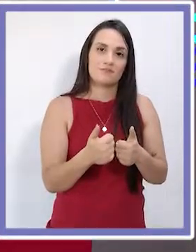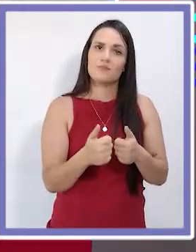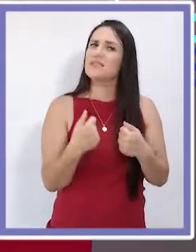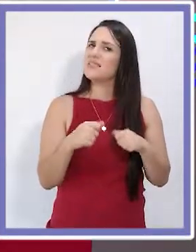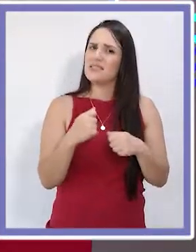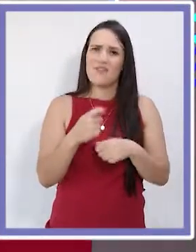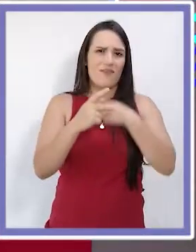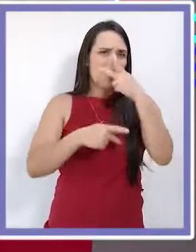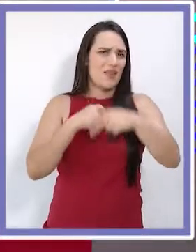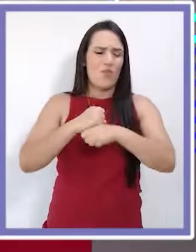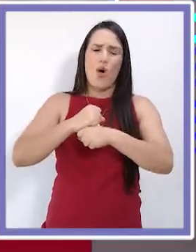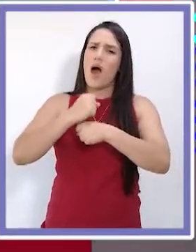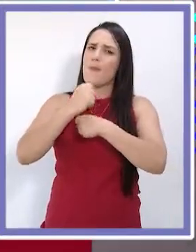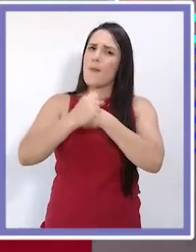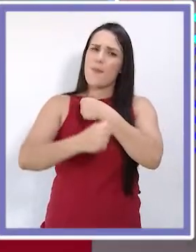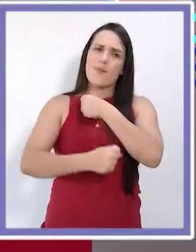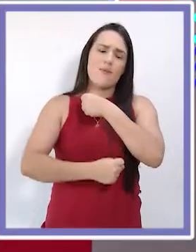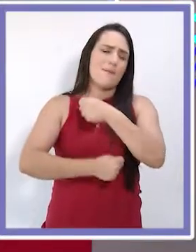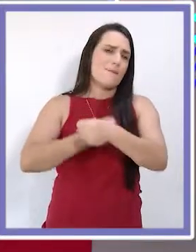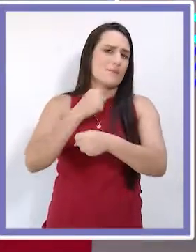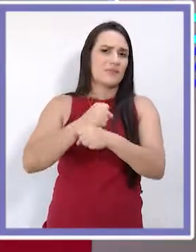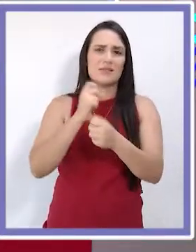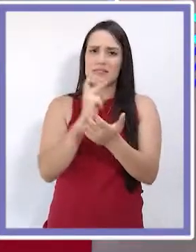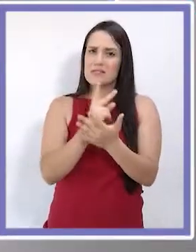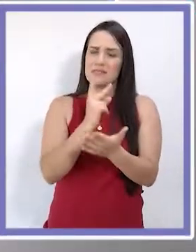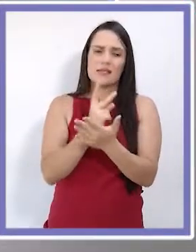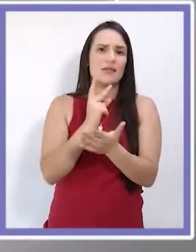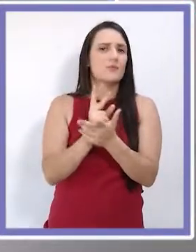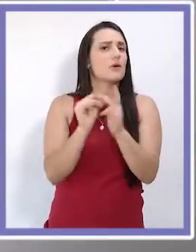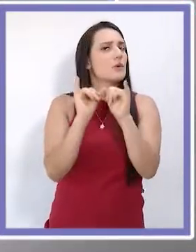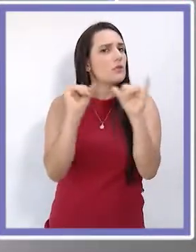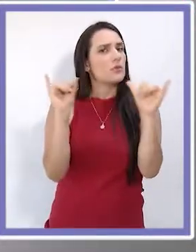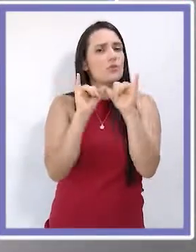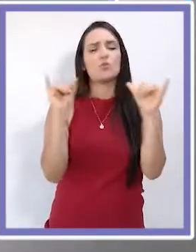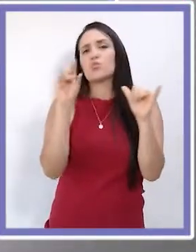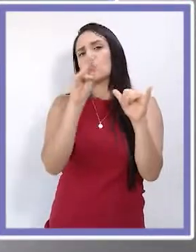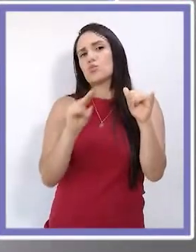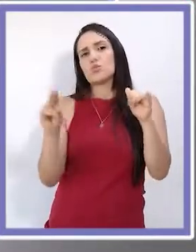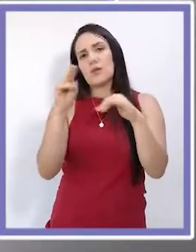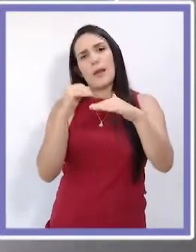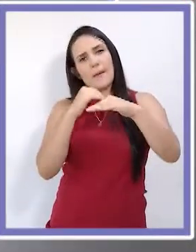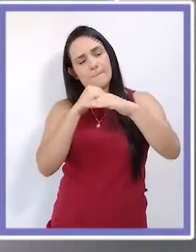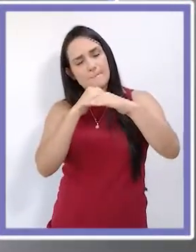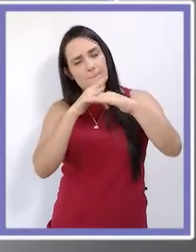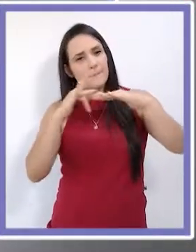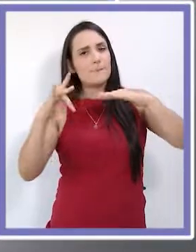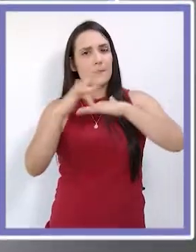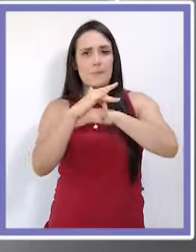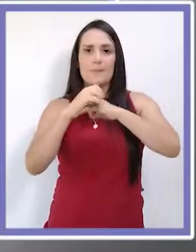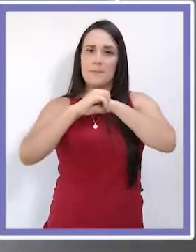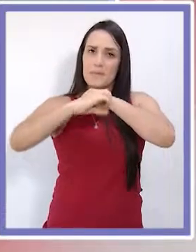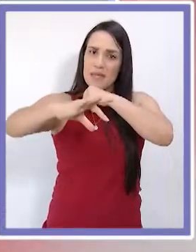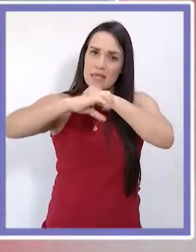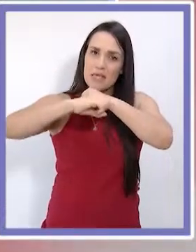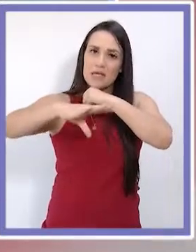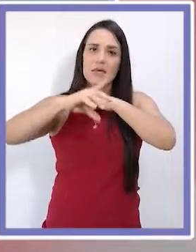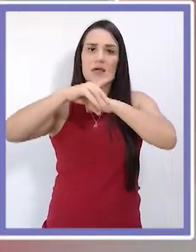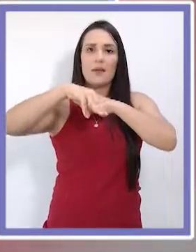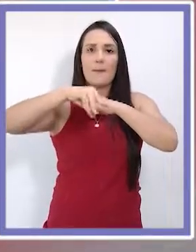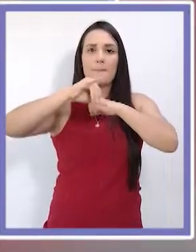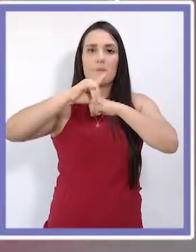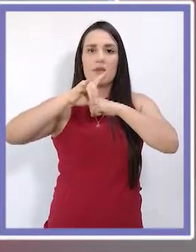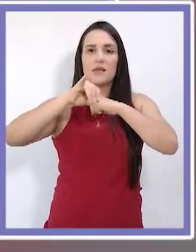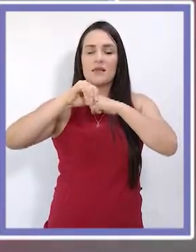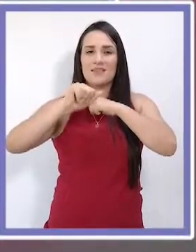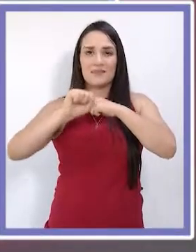que falar disso o ano todo. Então, é muito importante a gente ter sempre campanha em mídia, conversar sobre isso, levar